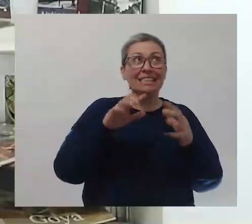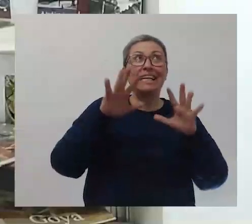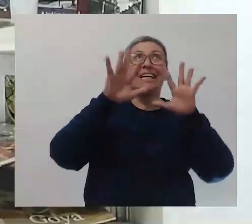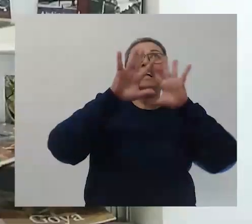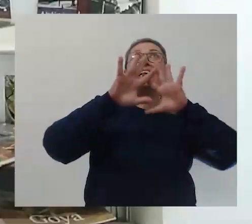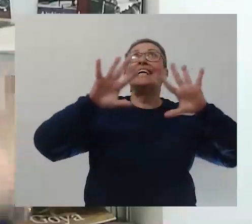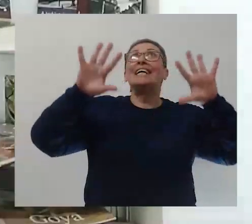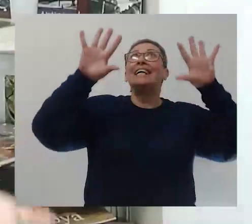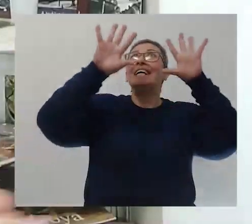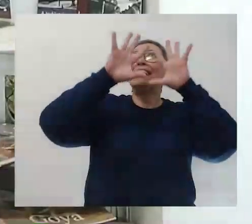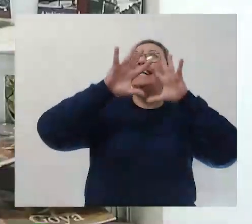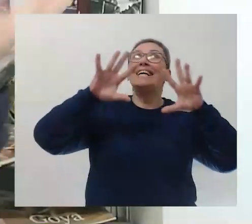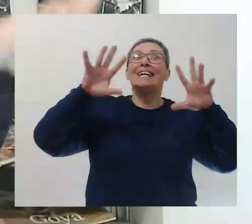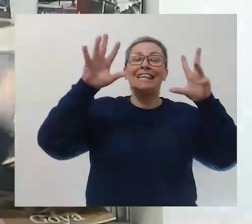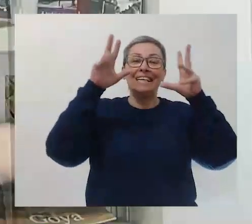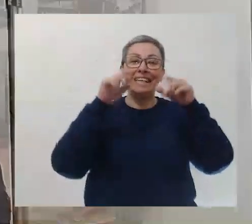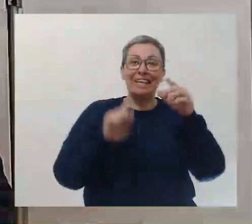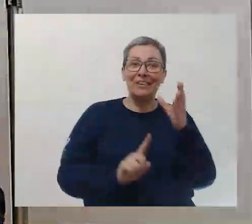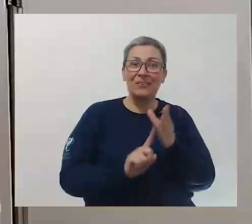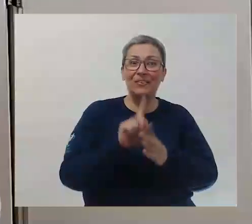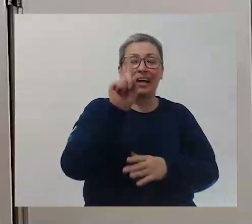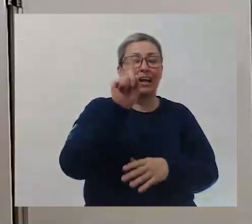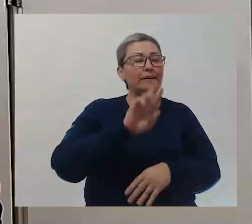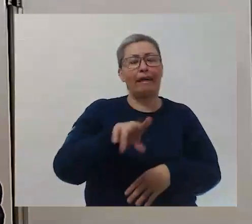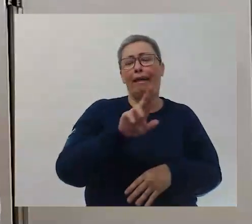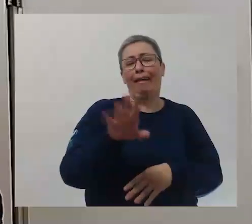Space, with Spaceship!